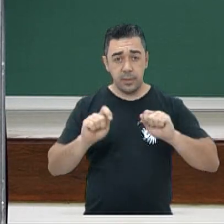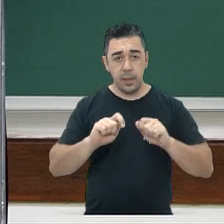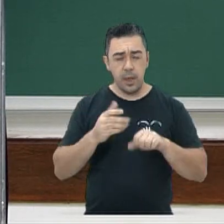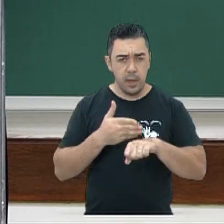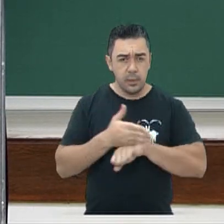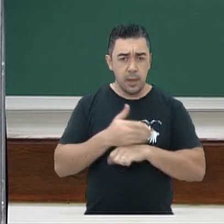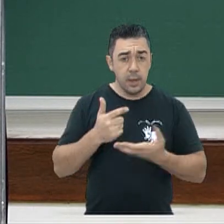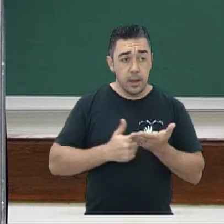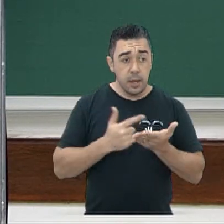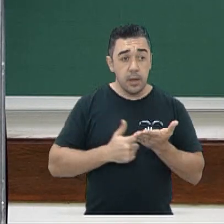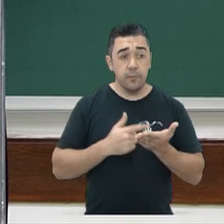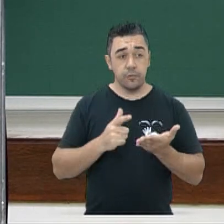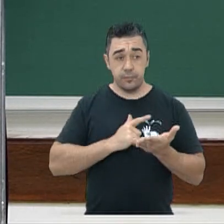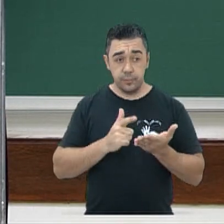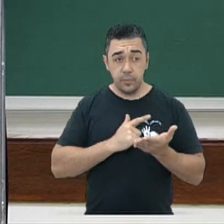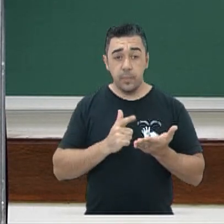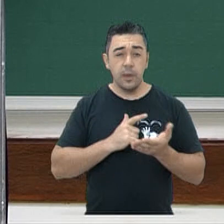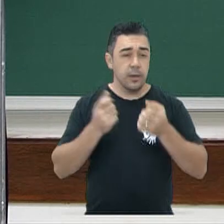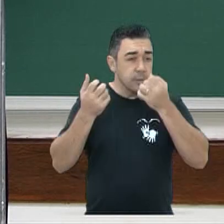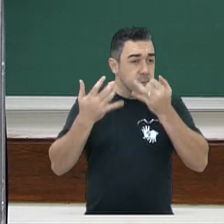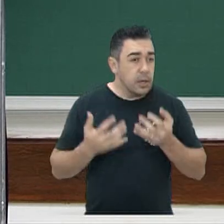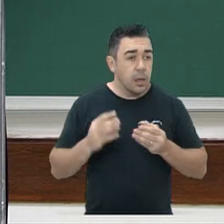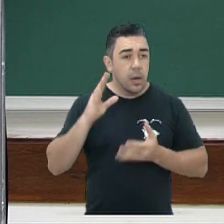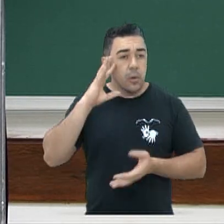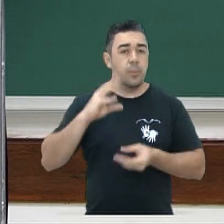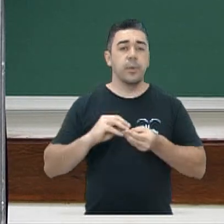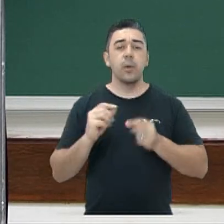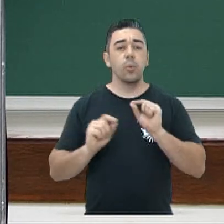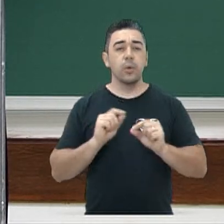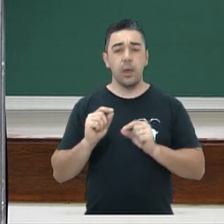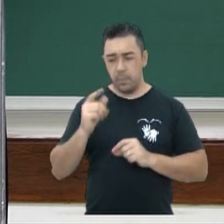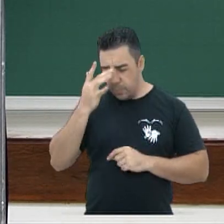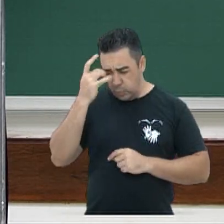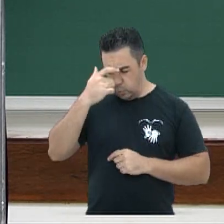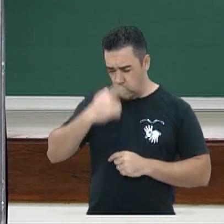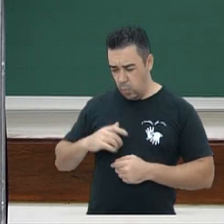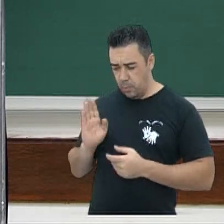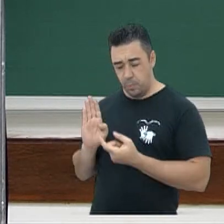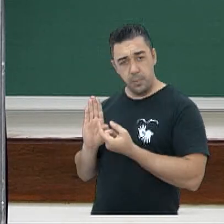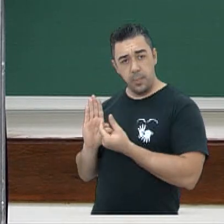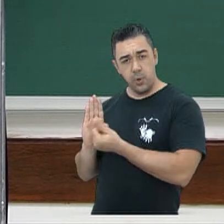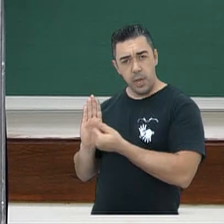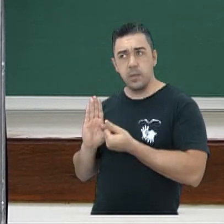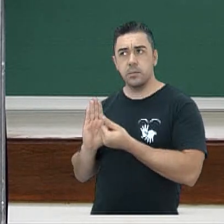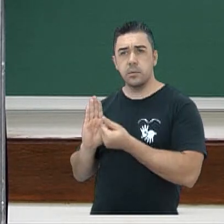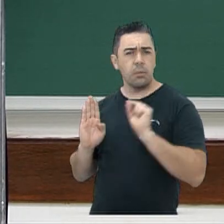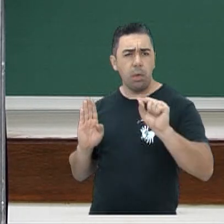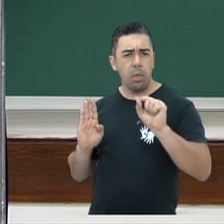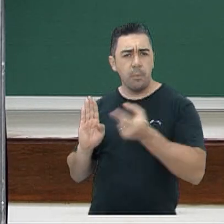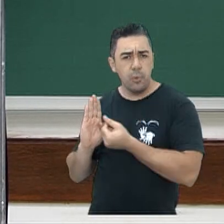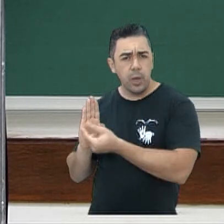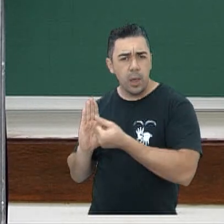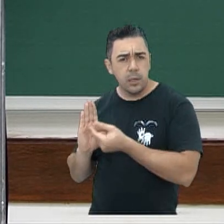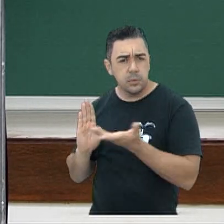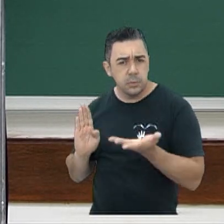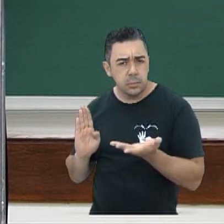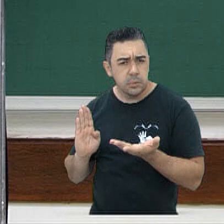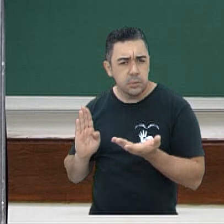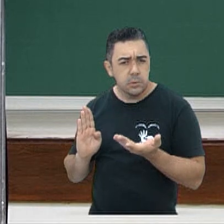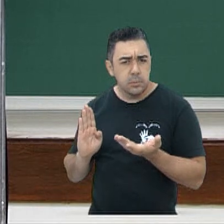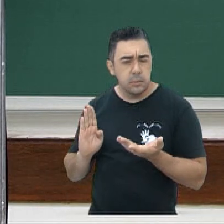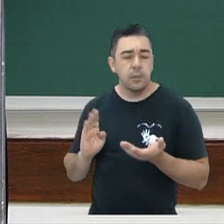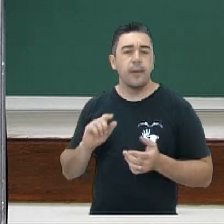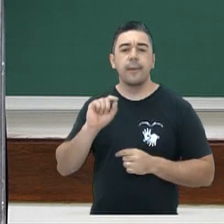esse livro e ali você vai entender direitinho qual é a função do burguês. Né? Porque muitas vezes a gente fala assim, burguesia, burguesia, mas quem é a burguesia?